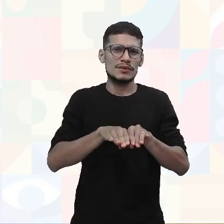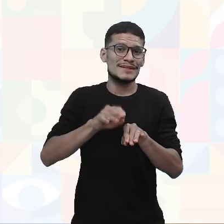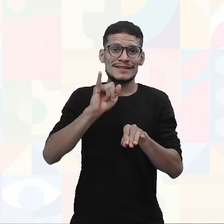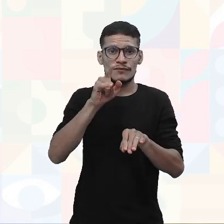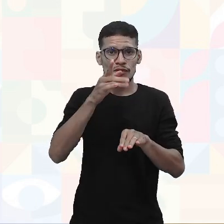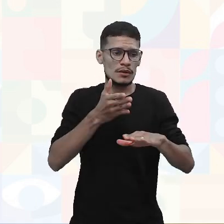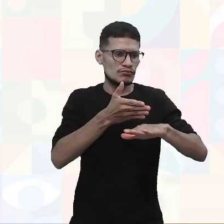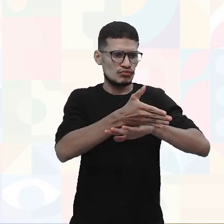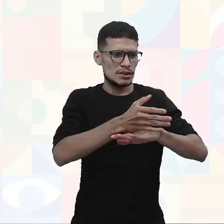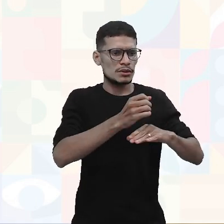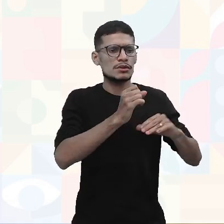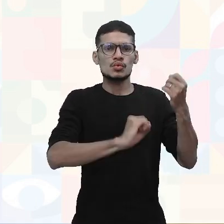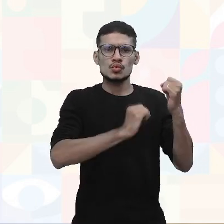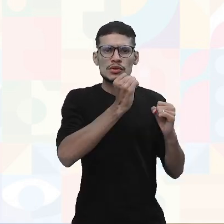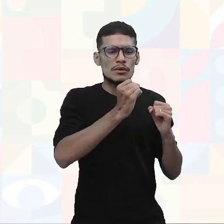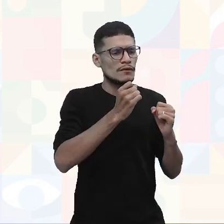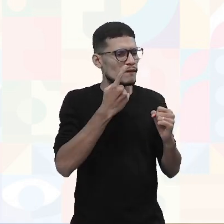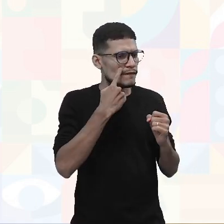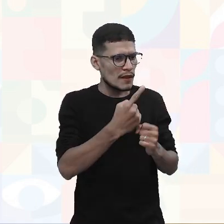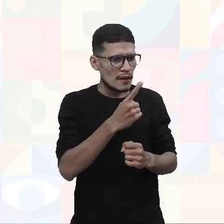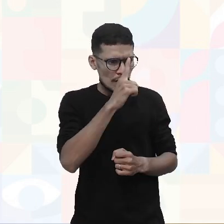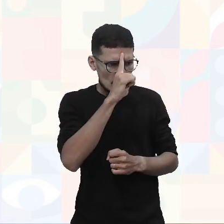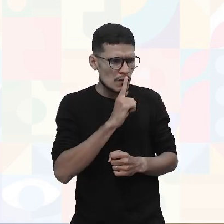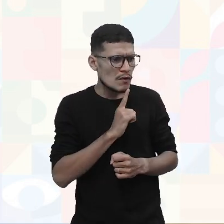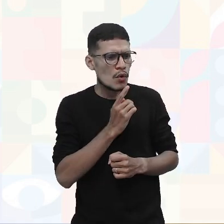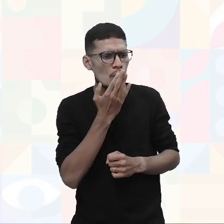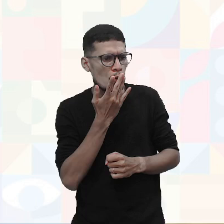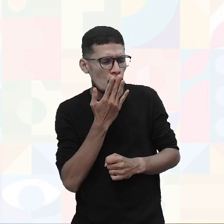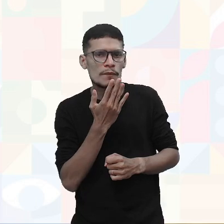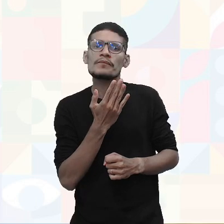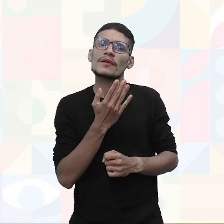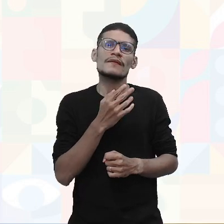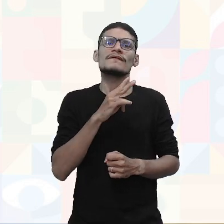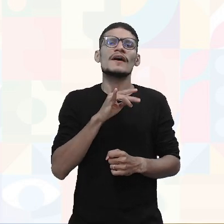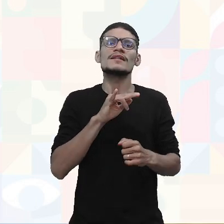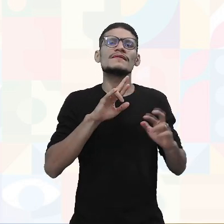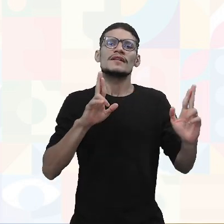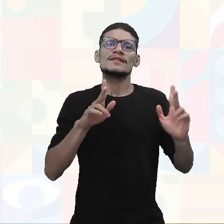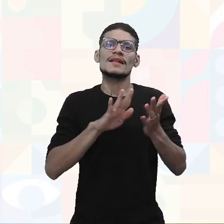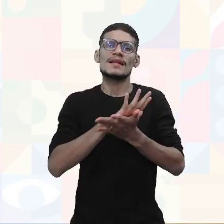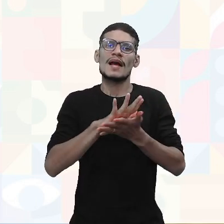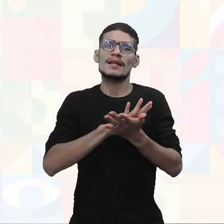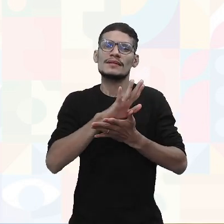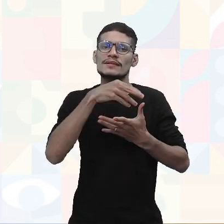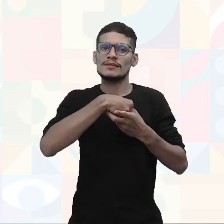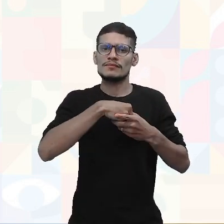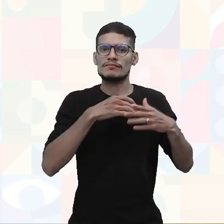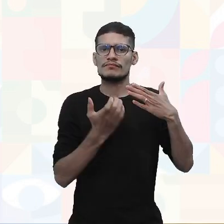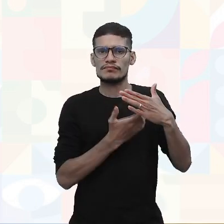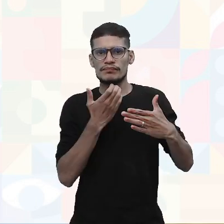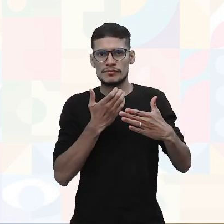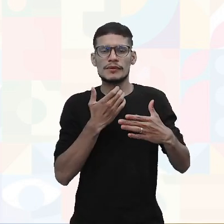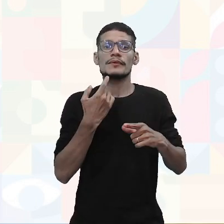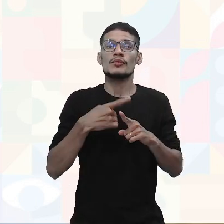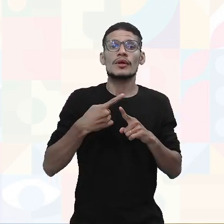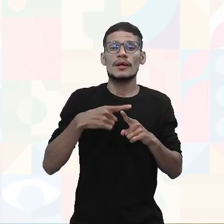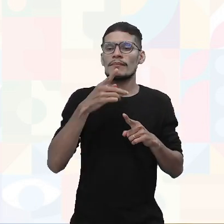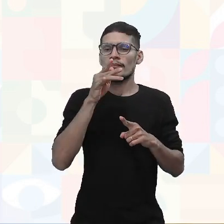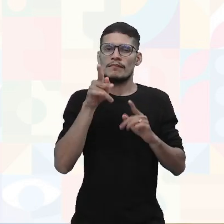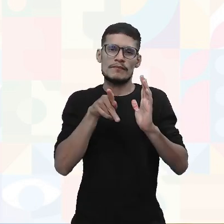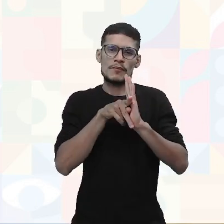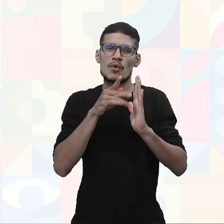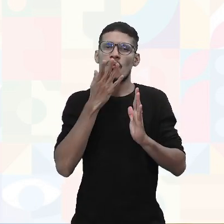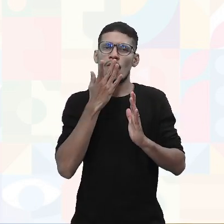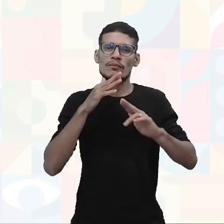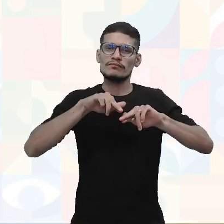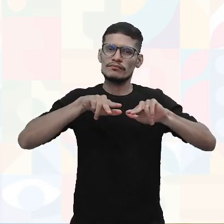indústria ou em outro local, né, industrial, você vai ver essas cores se repetir e não vai ver diferenças de tonalidades. Afinal de contas, essas paletas de cores, né, podem ter